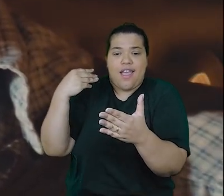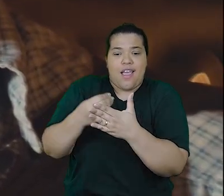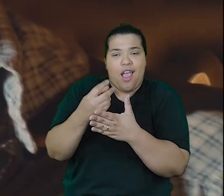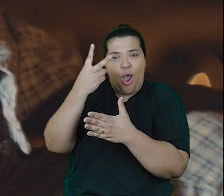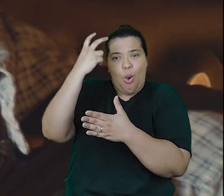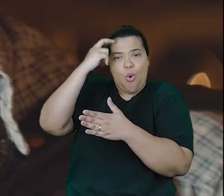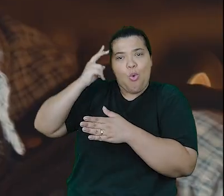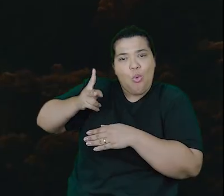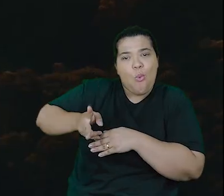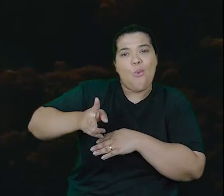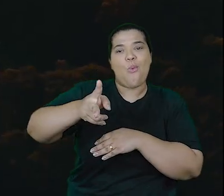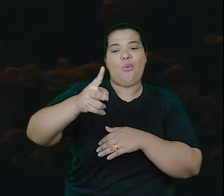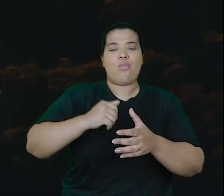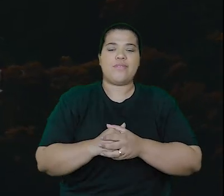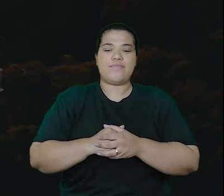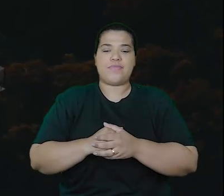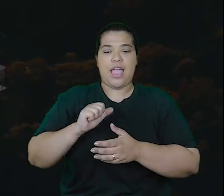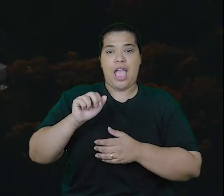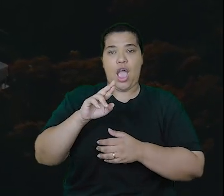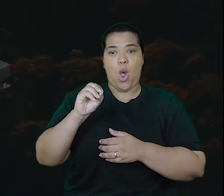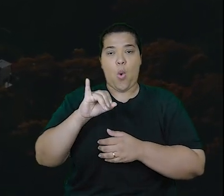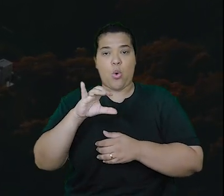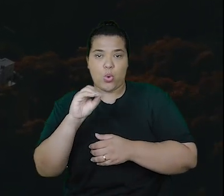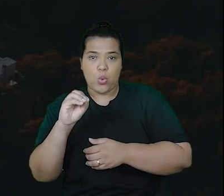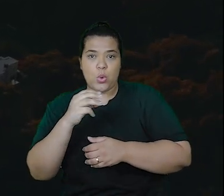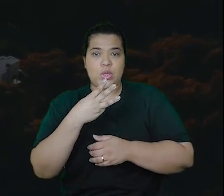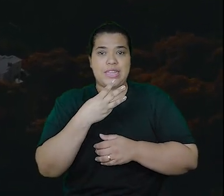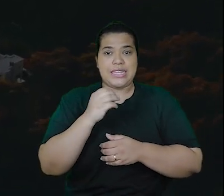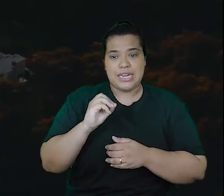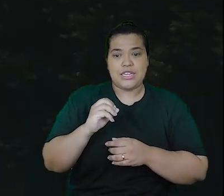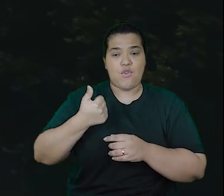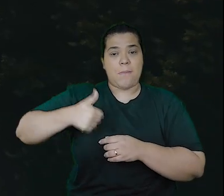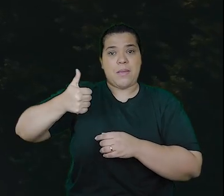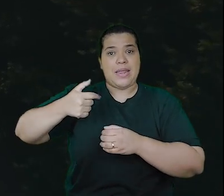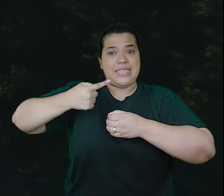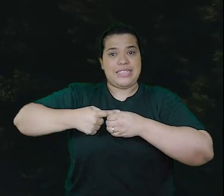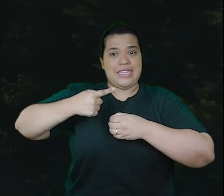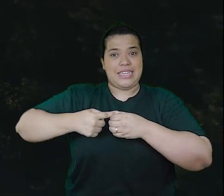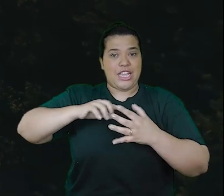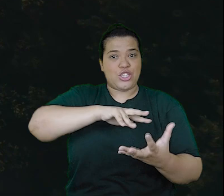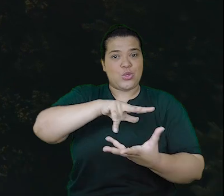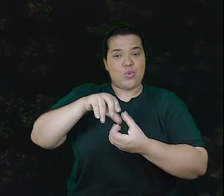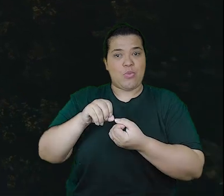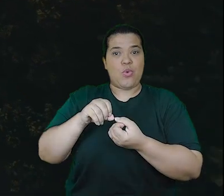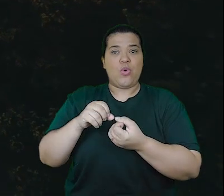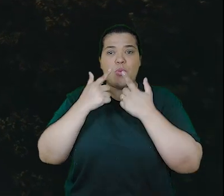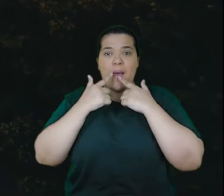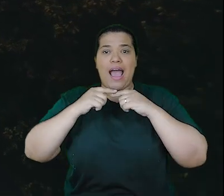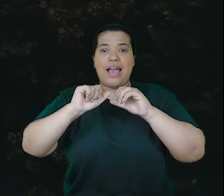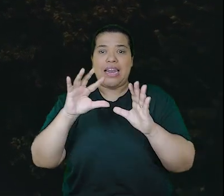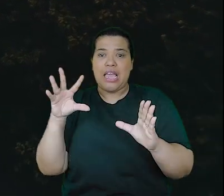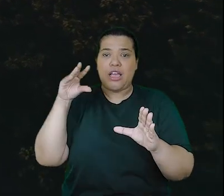nossa cultura para frente. A Rui 30 foi a primeira cidade do mundo, fora da Itália, a implantar a língua italiana